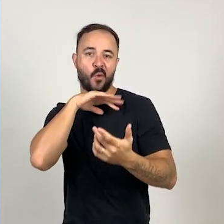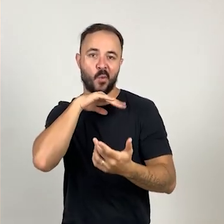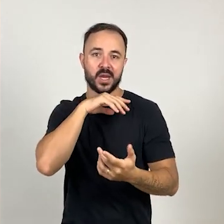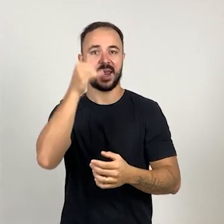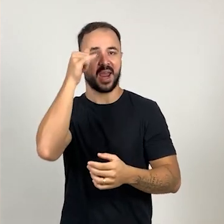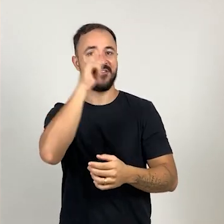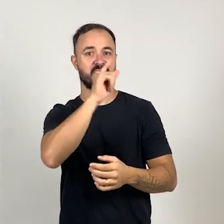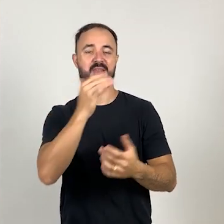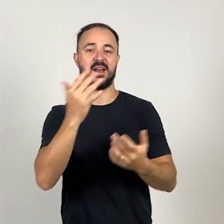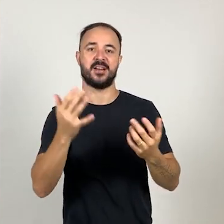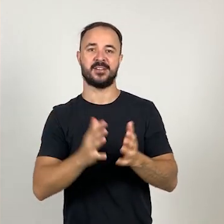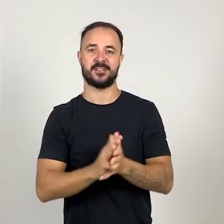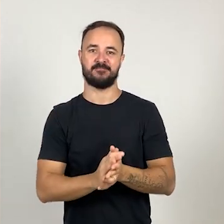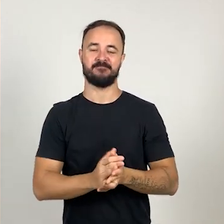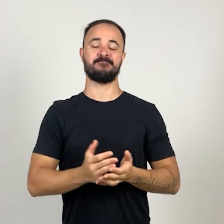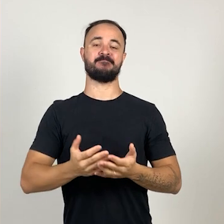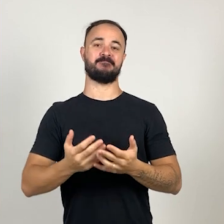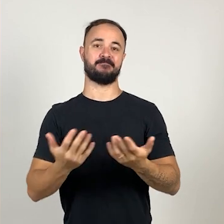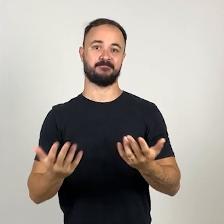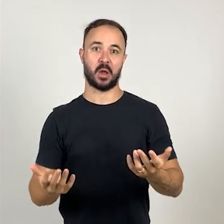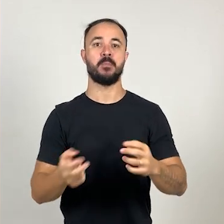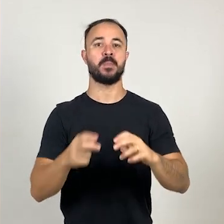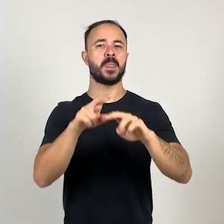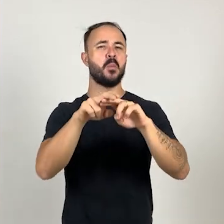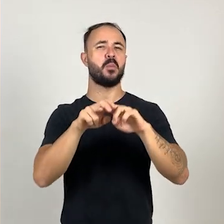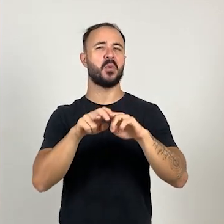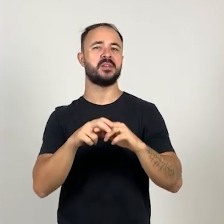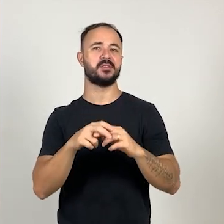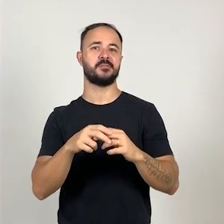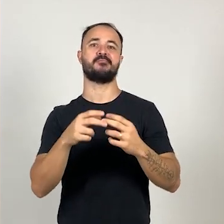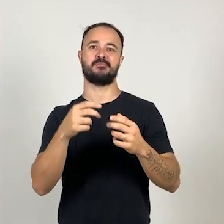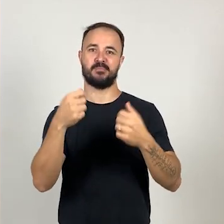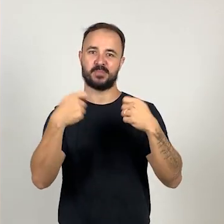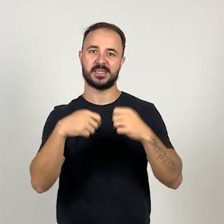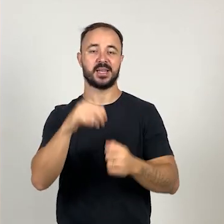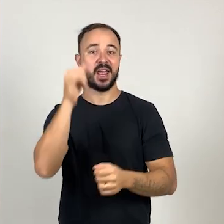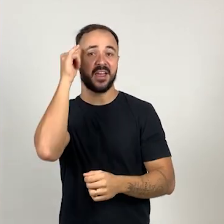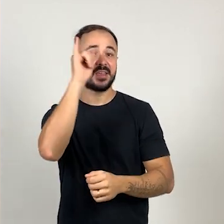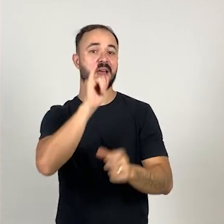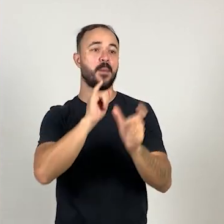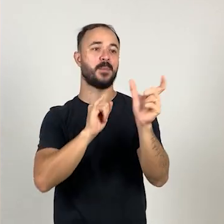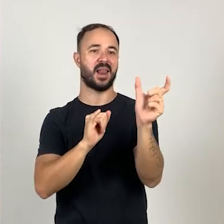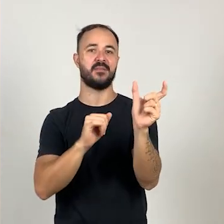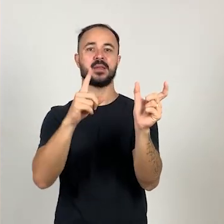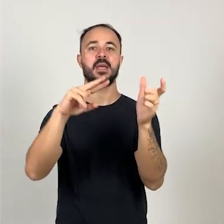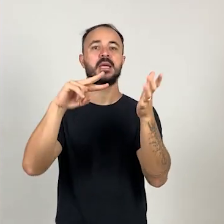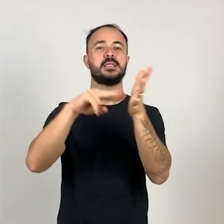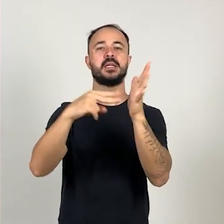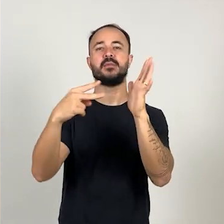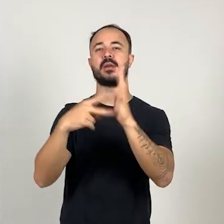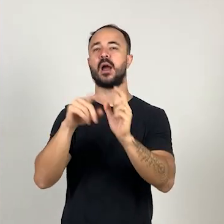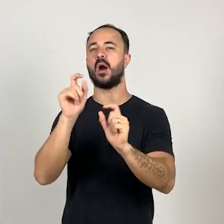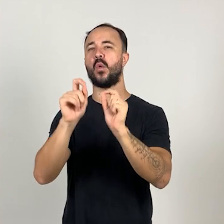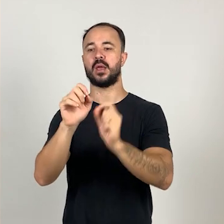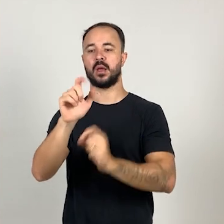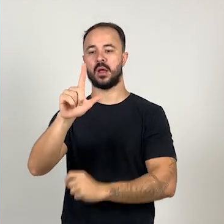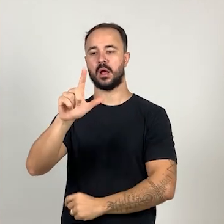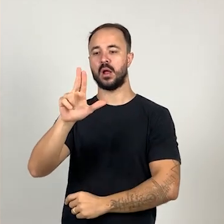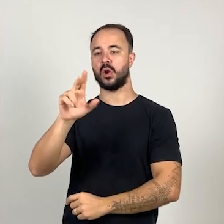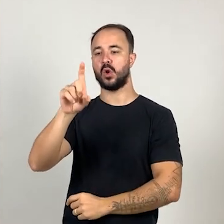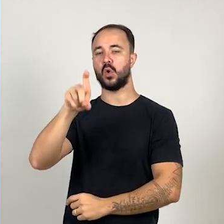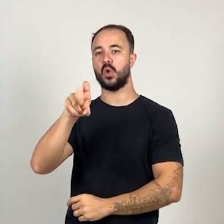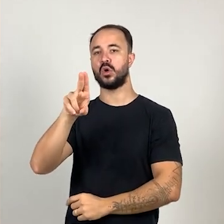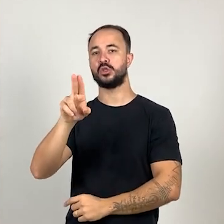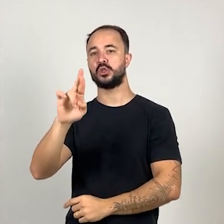ser evitado. Além disso, o pecado mencionado especificamente é a luxúria, relacionando as